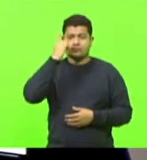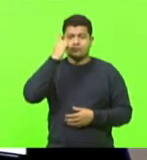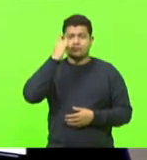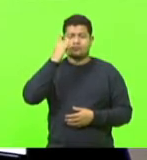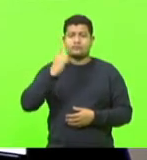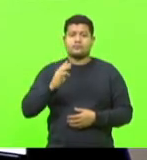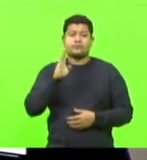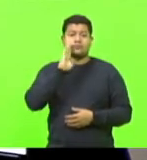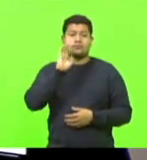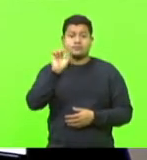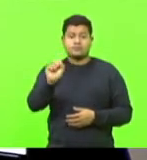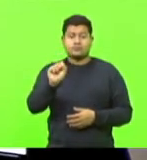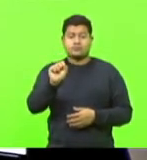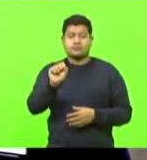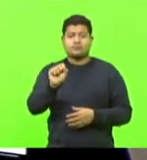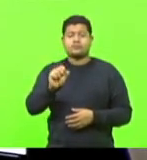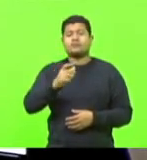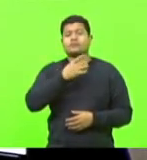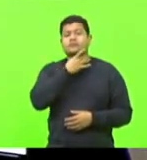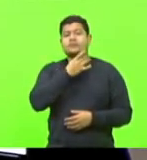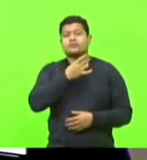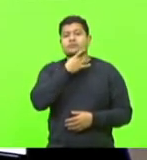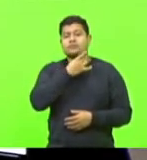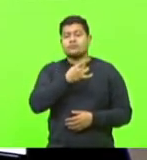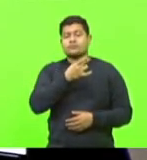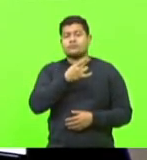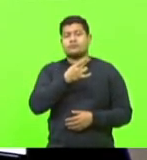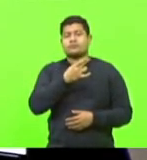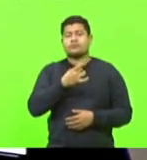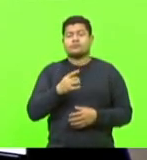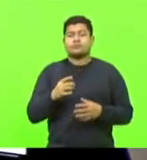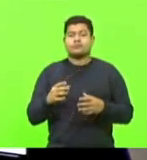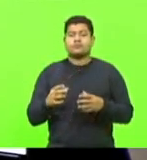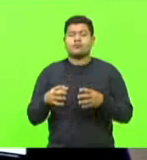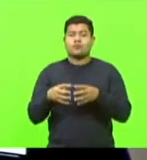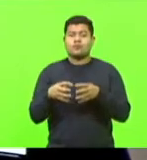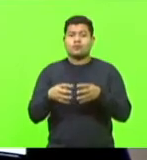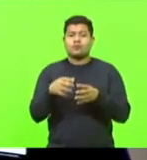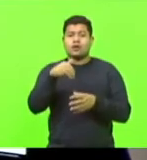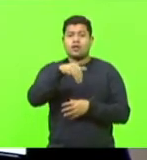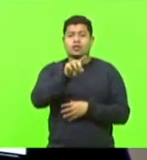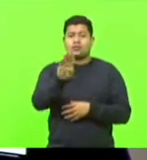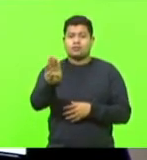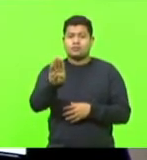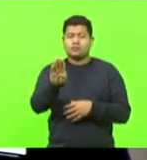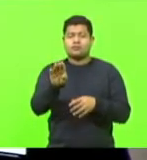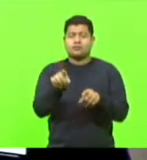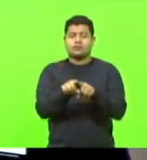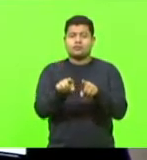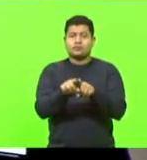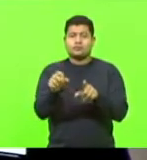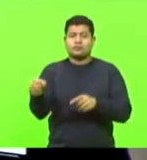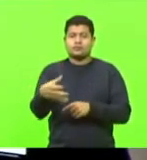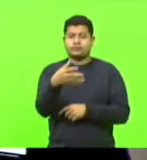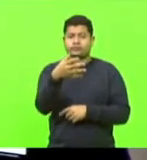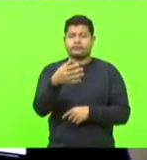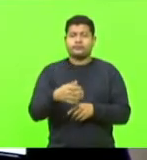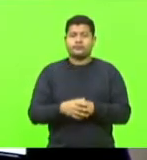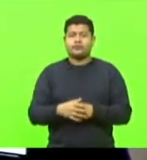Bruno Souza e Valdir Cobalcini, Bloco MDB e Novo, Maurício